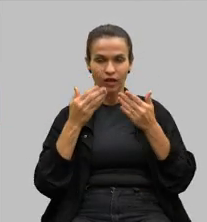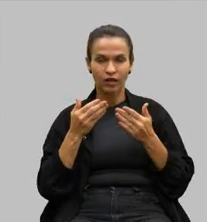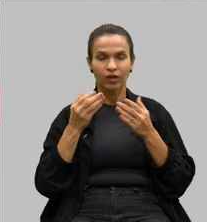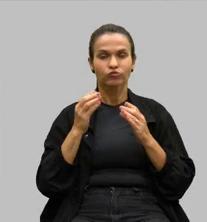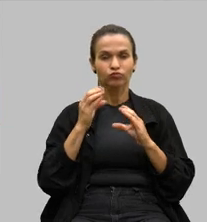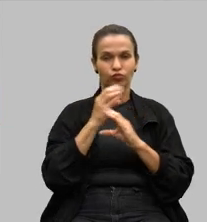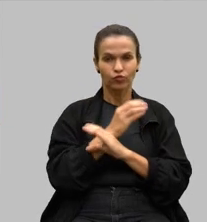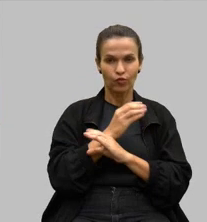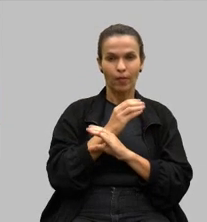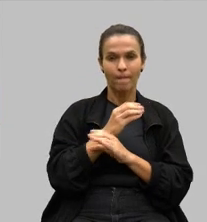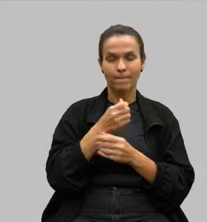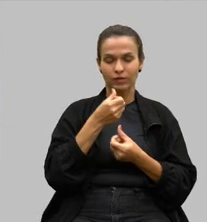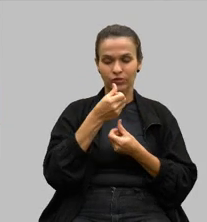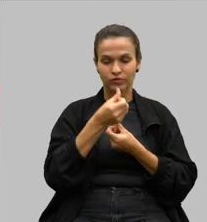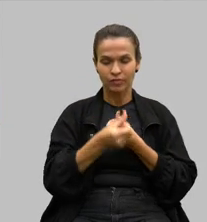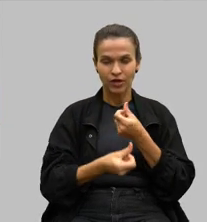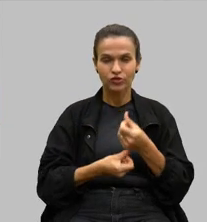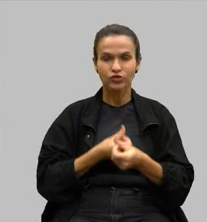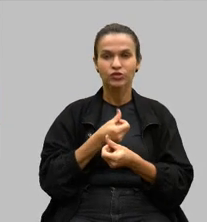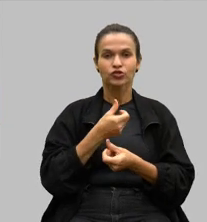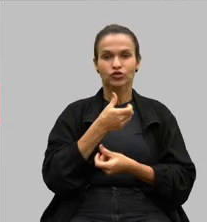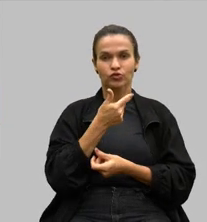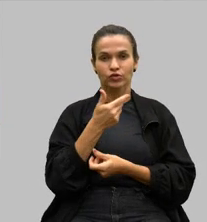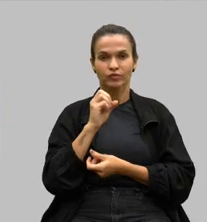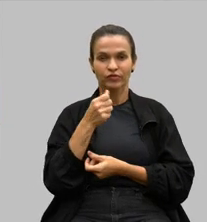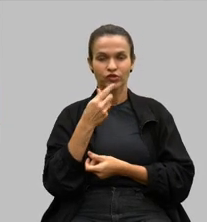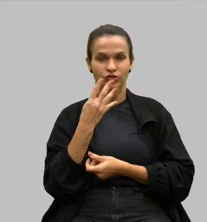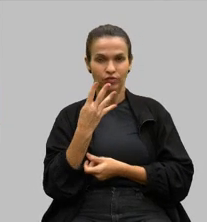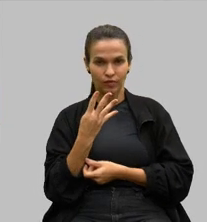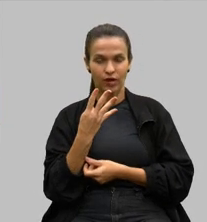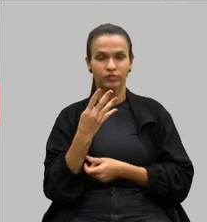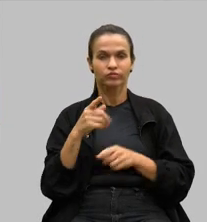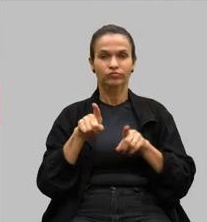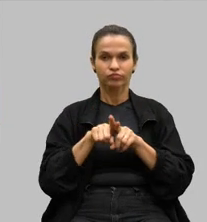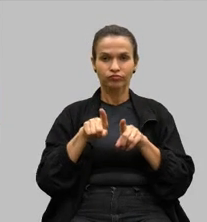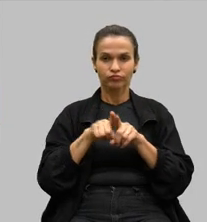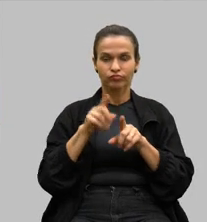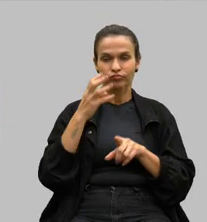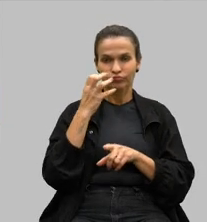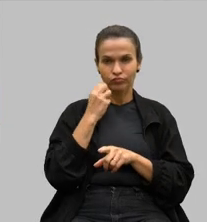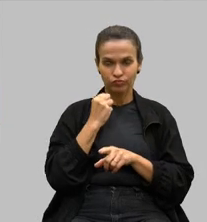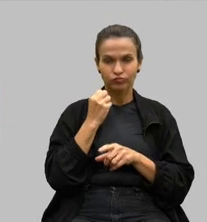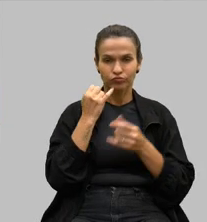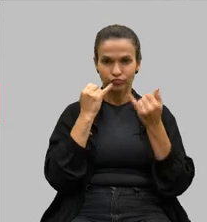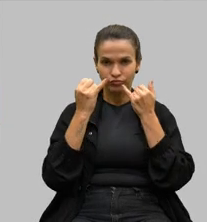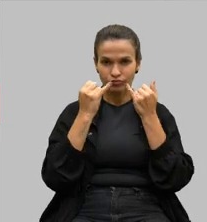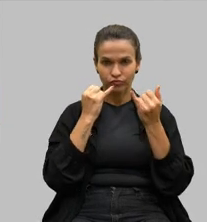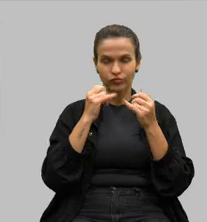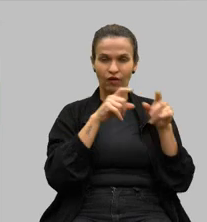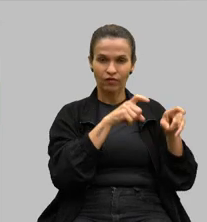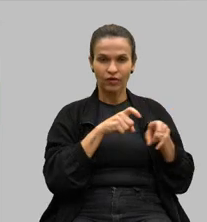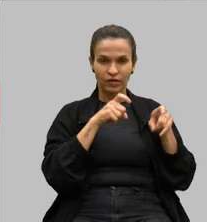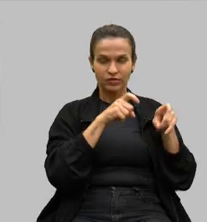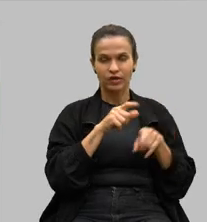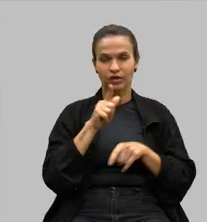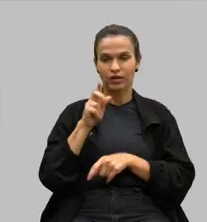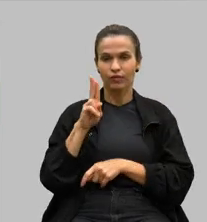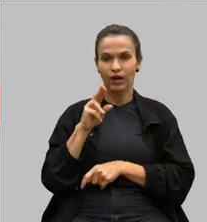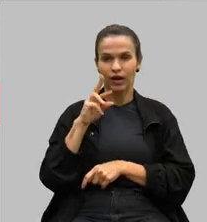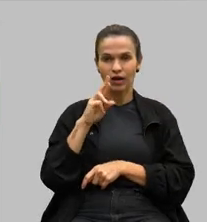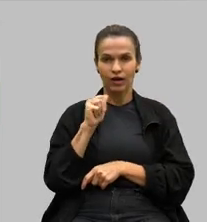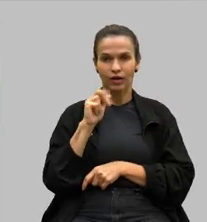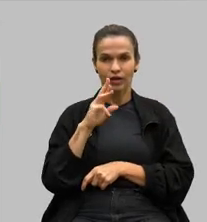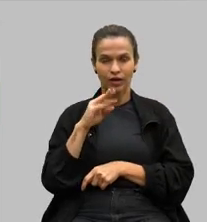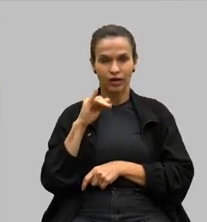semestre de 2024 eh processo de tombamento em instrução eh Fazenda Guarani o terrin ório do Povo